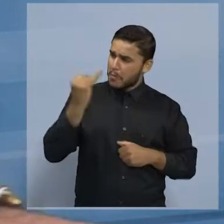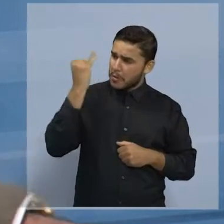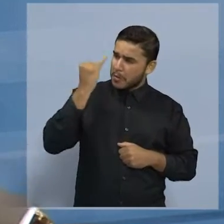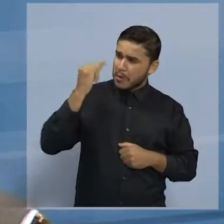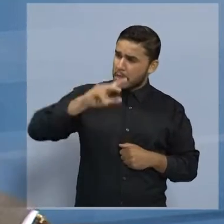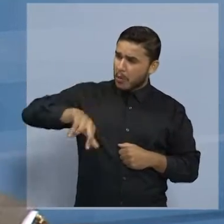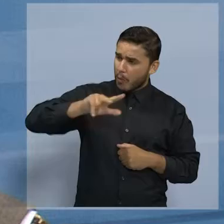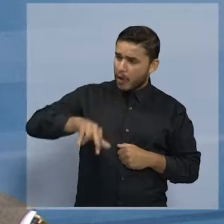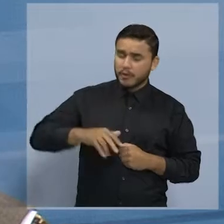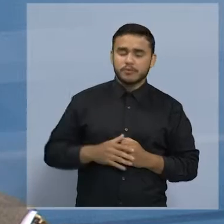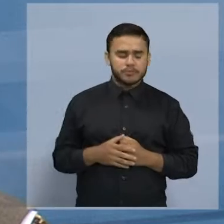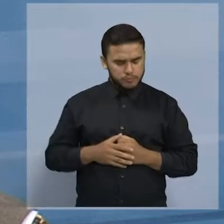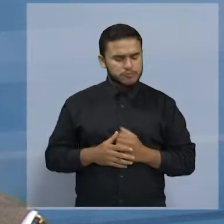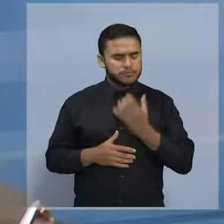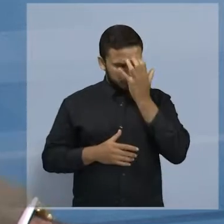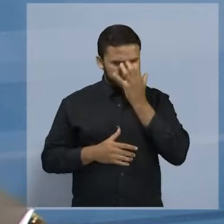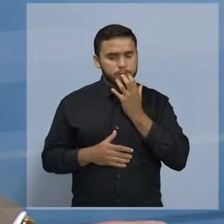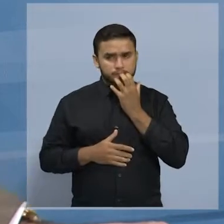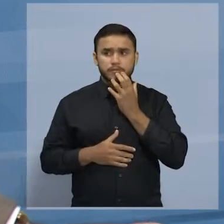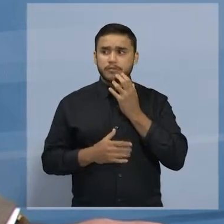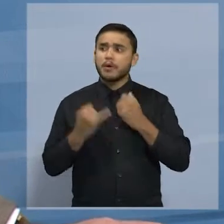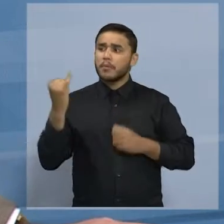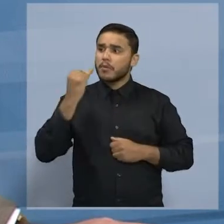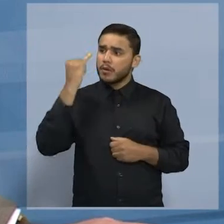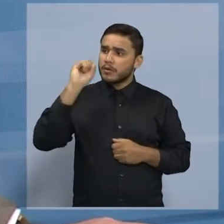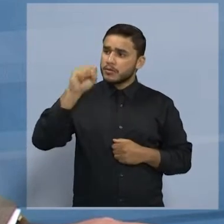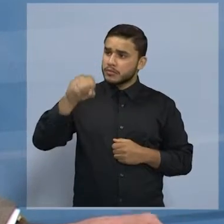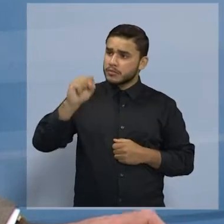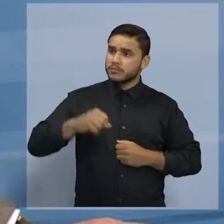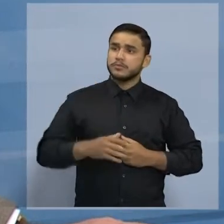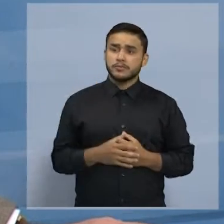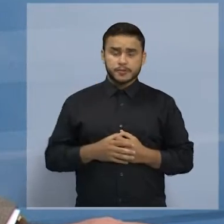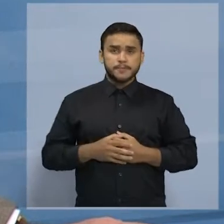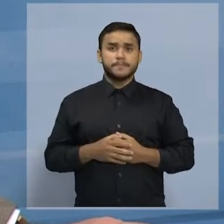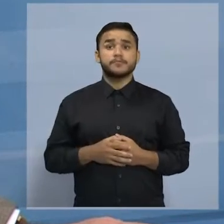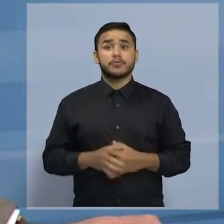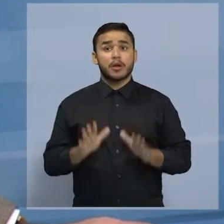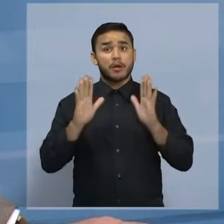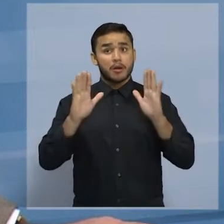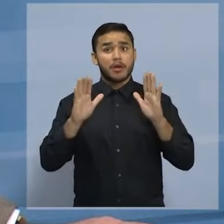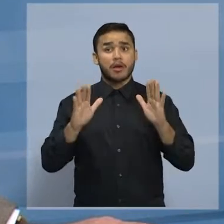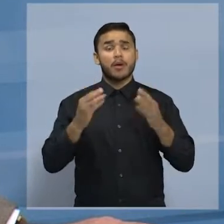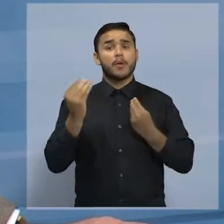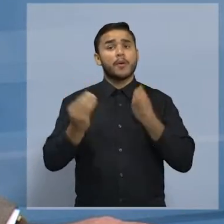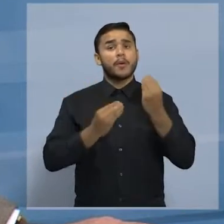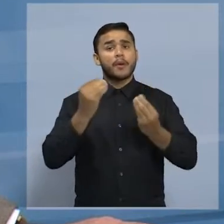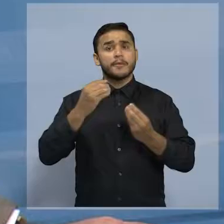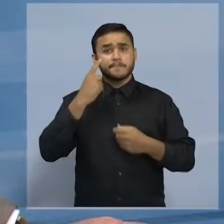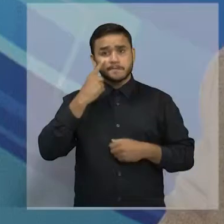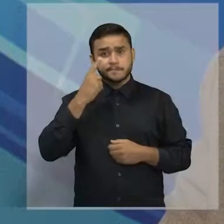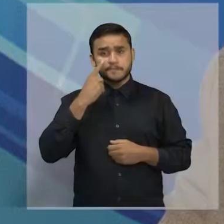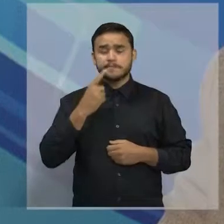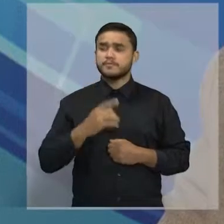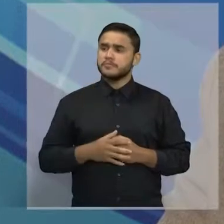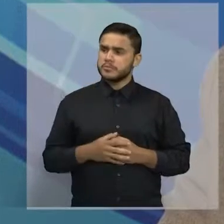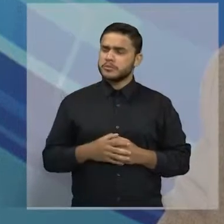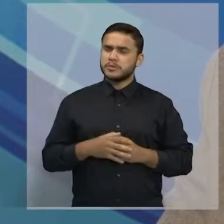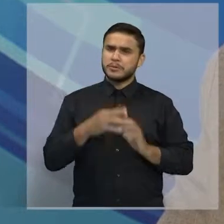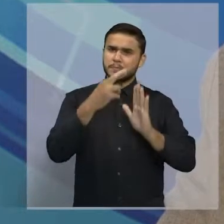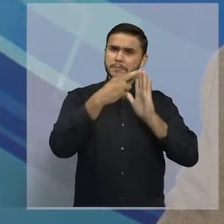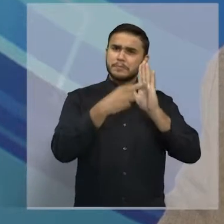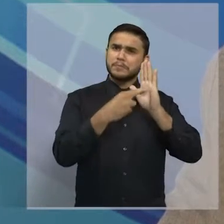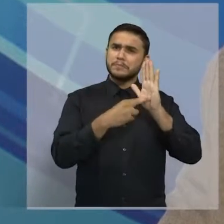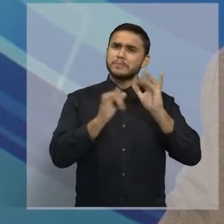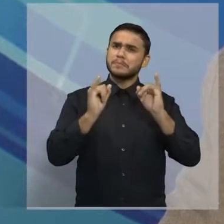não tem que ser feita. Claro que a reforma é importante e tem que ser feita. Mas em que medida esta reforma